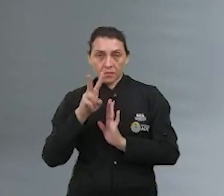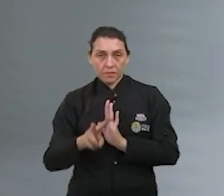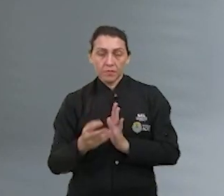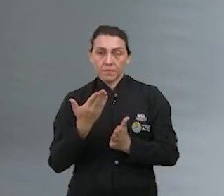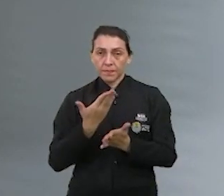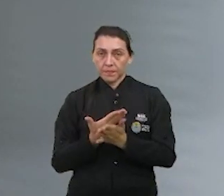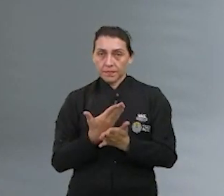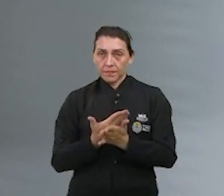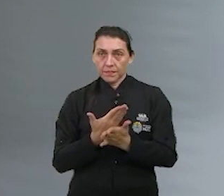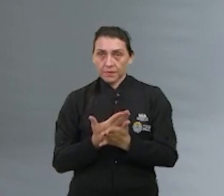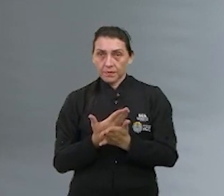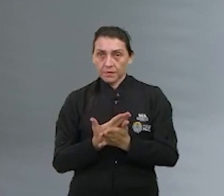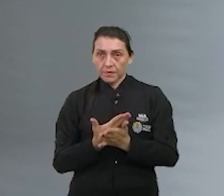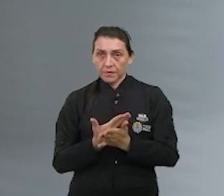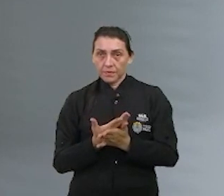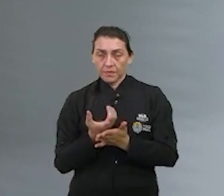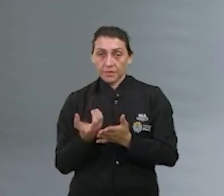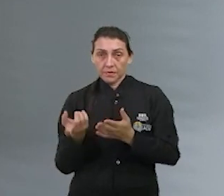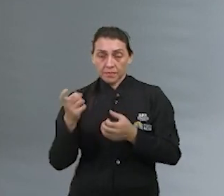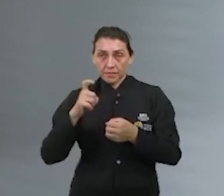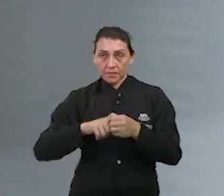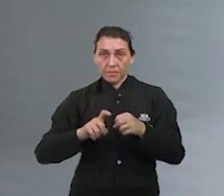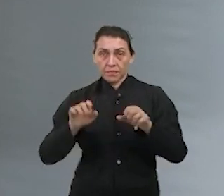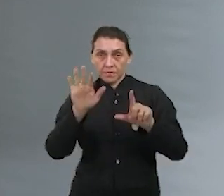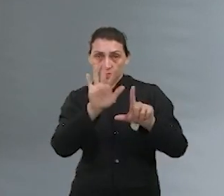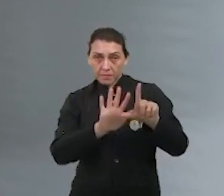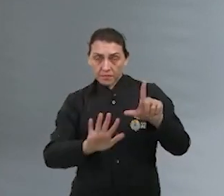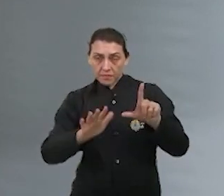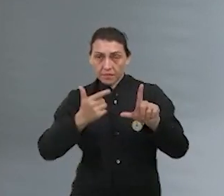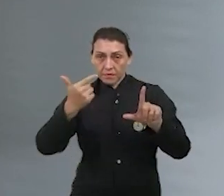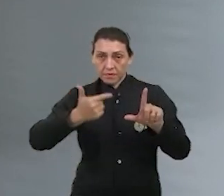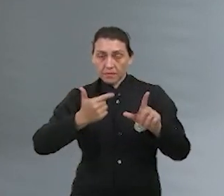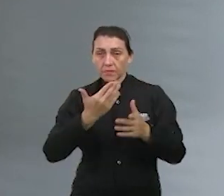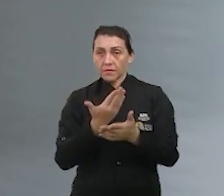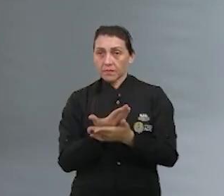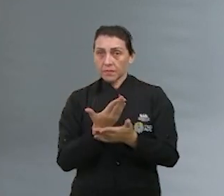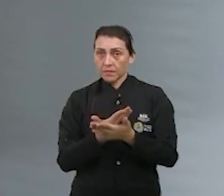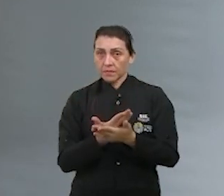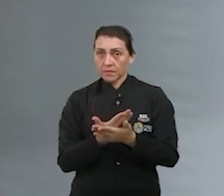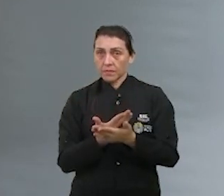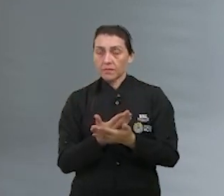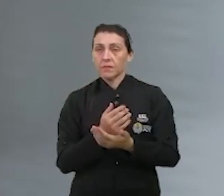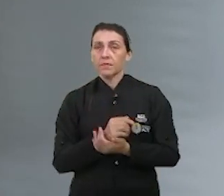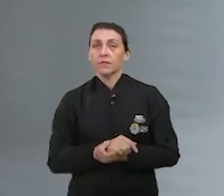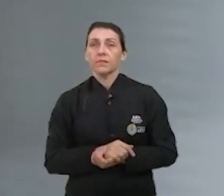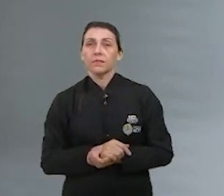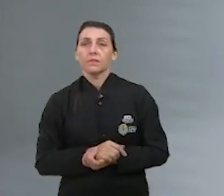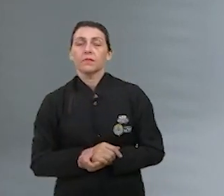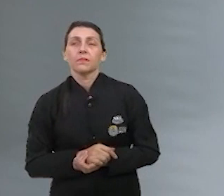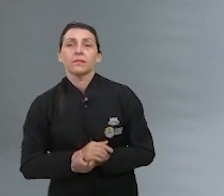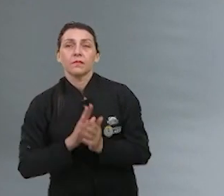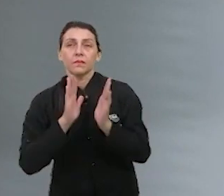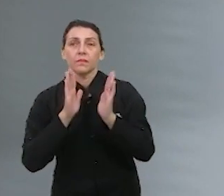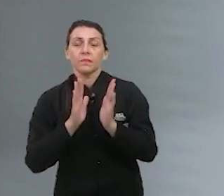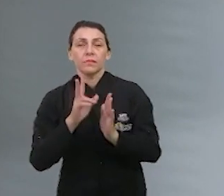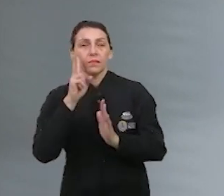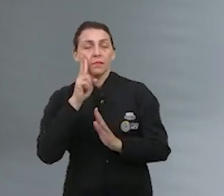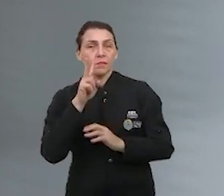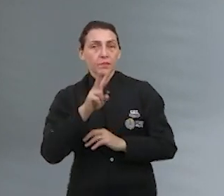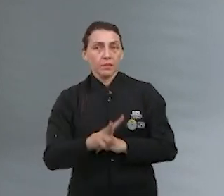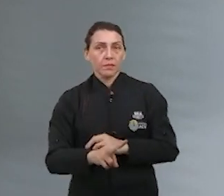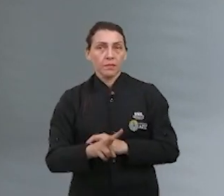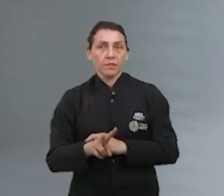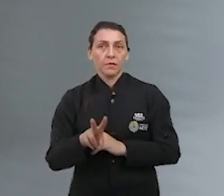aula. Volta lá na segunda aula aí, tá? De eletrodinâmica. E vocês já viram, só que vocês viram